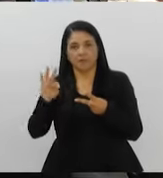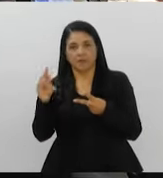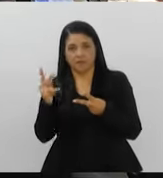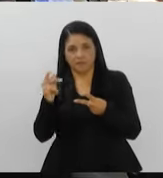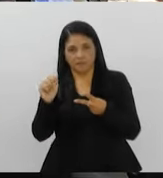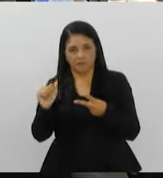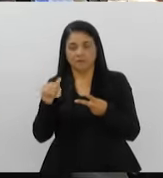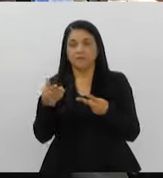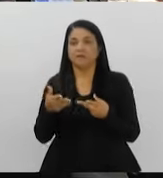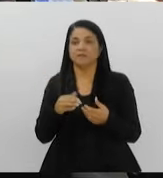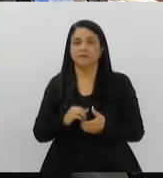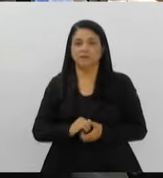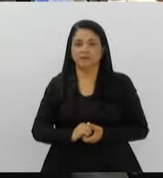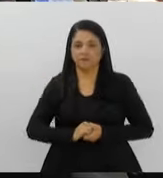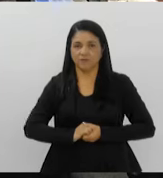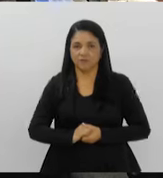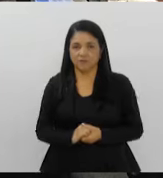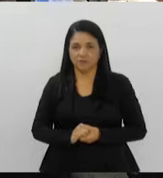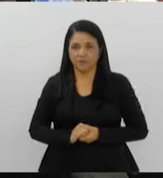Vencer.